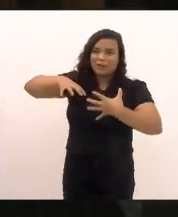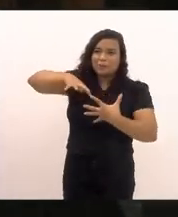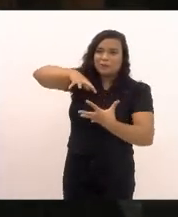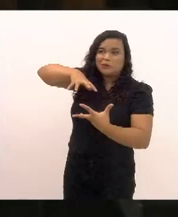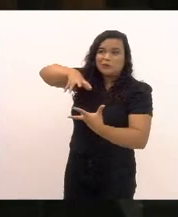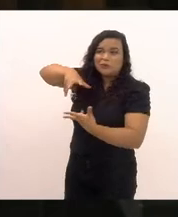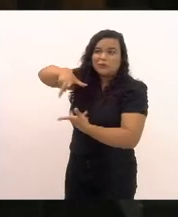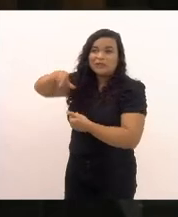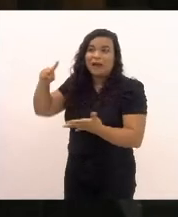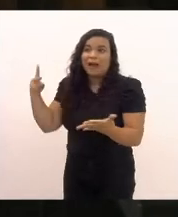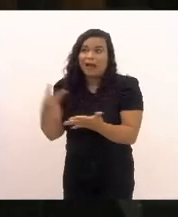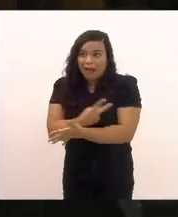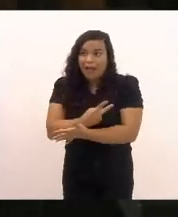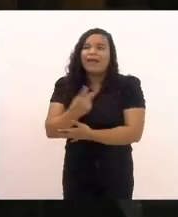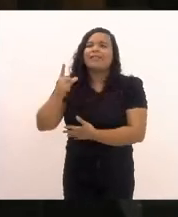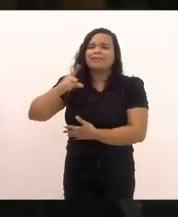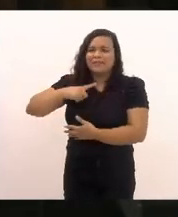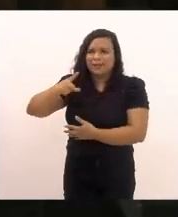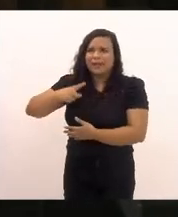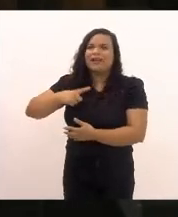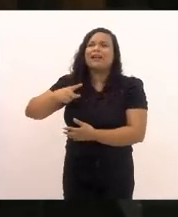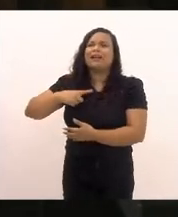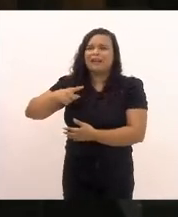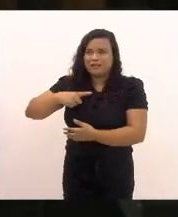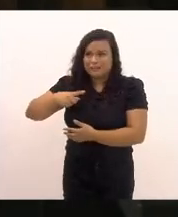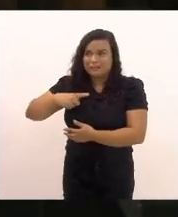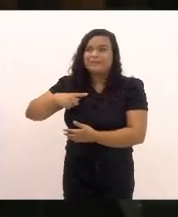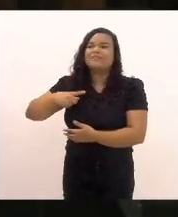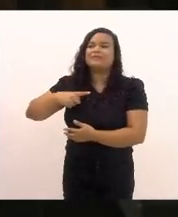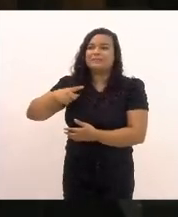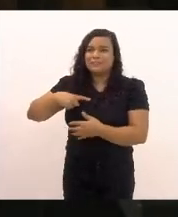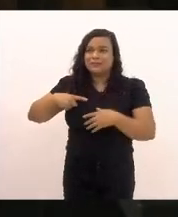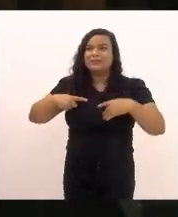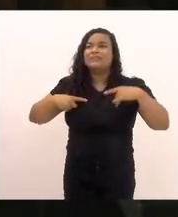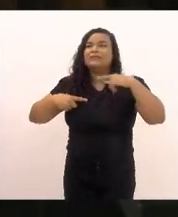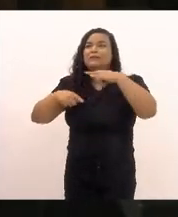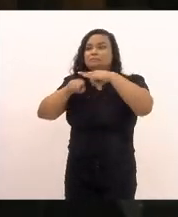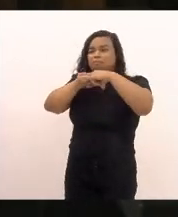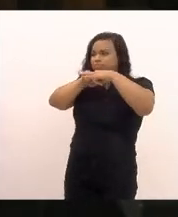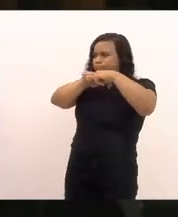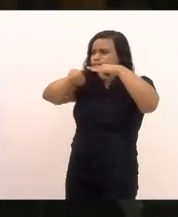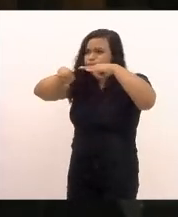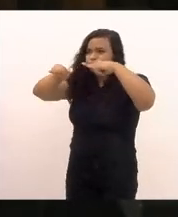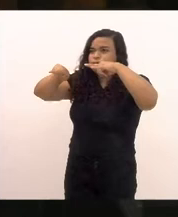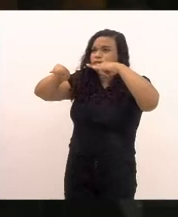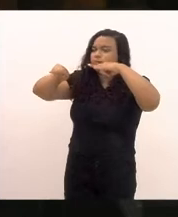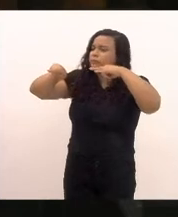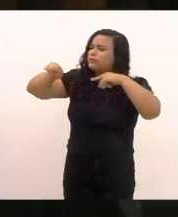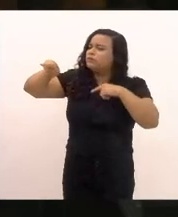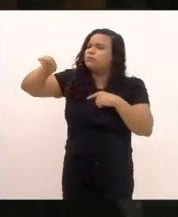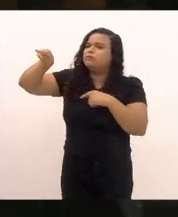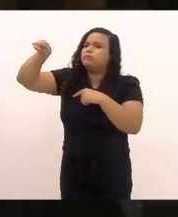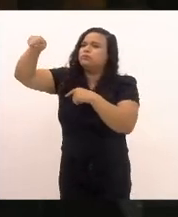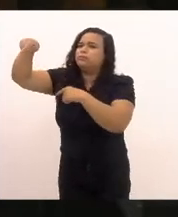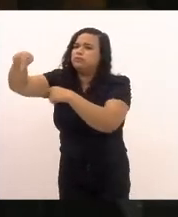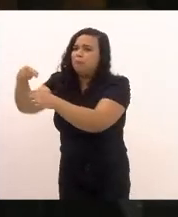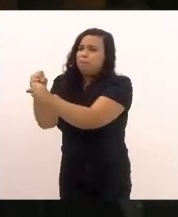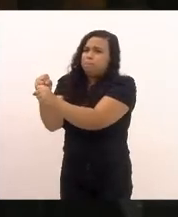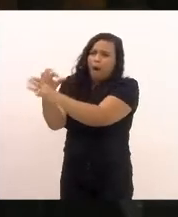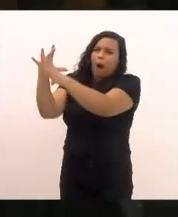que foi o lançamento de uma bomba atômica em Nagasaki e Hiroshima.